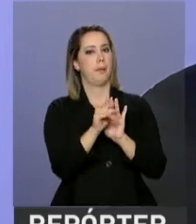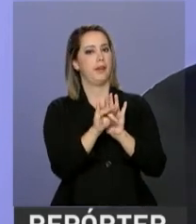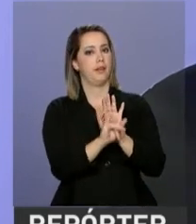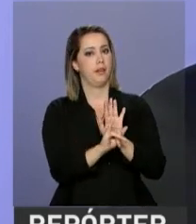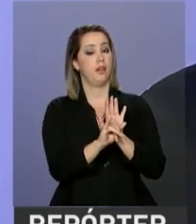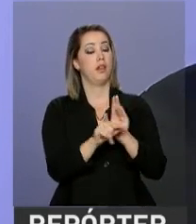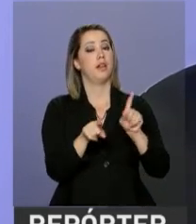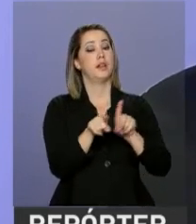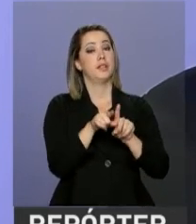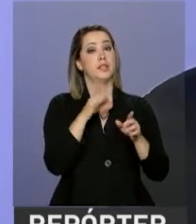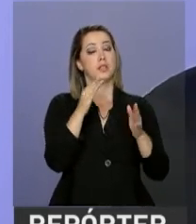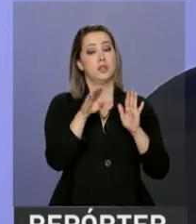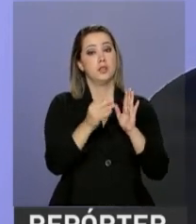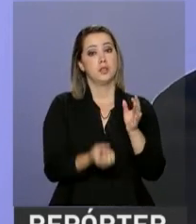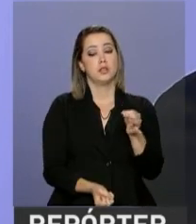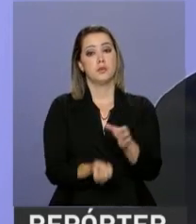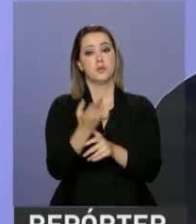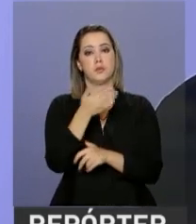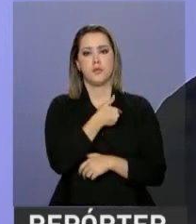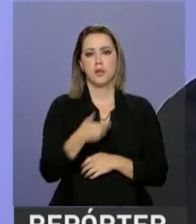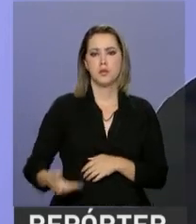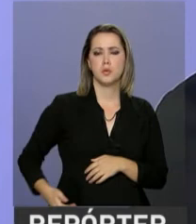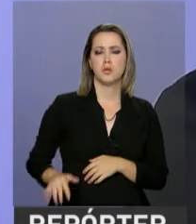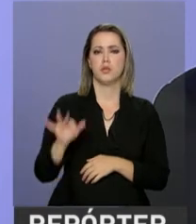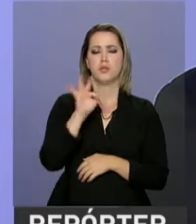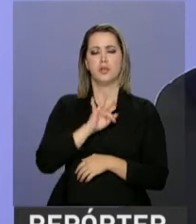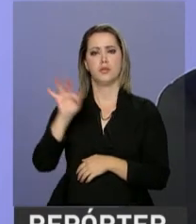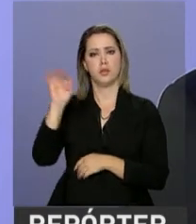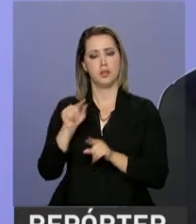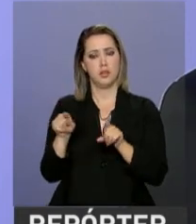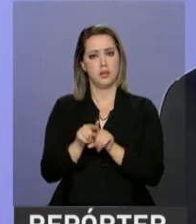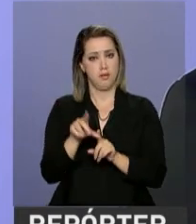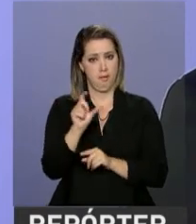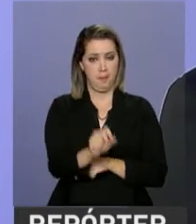um programa criado pelo governo do presidente Michel Temer,